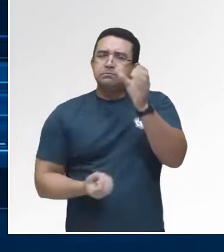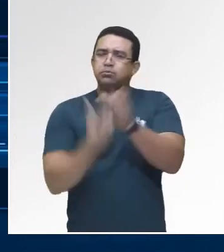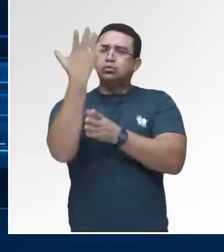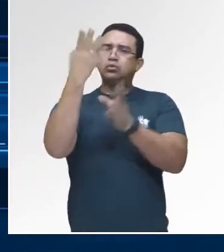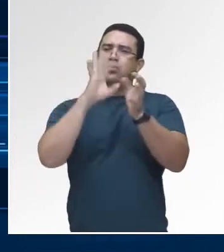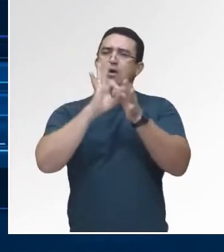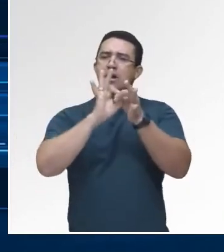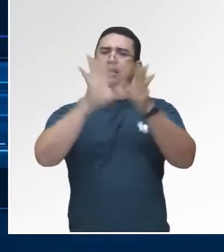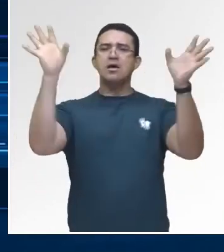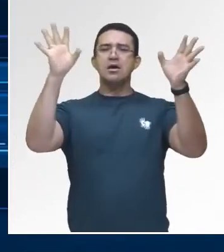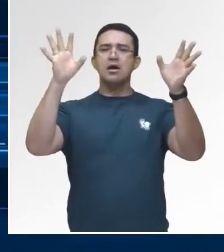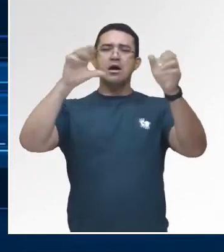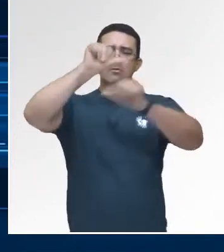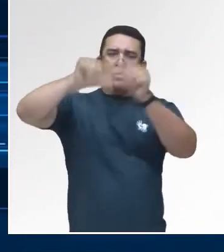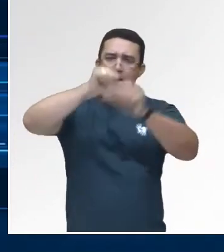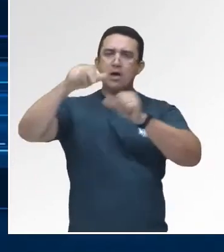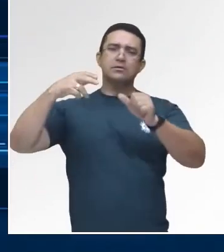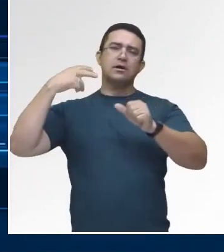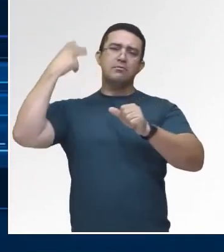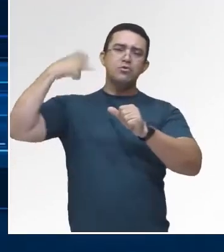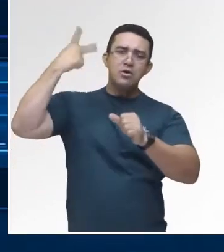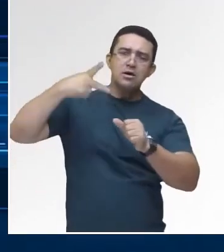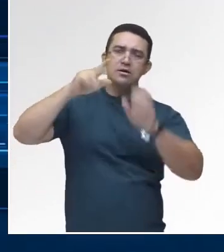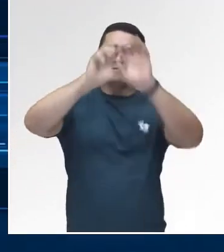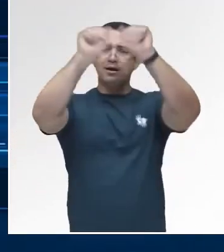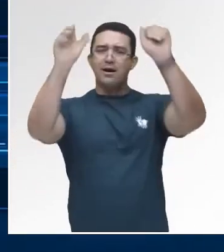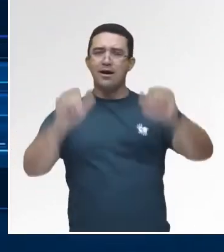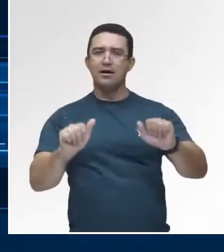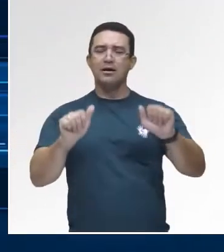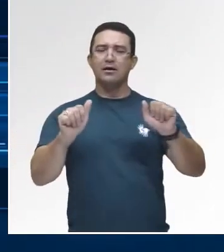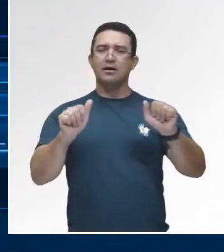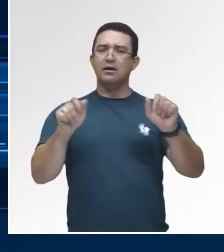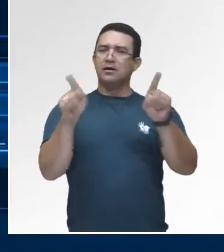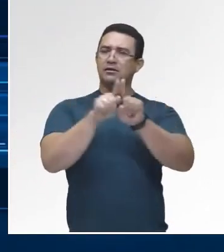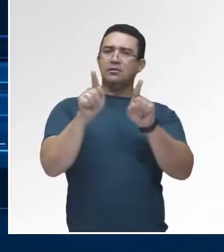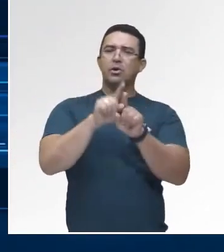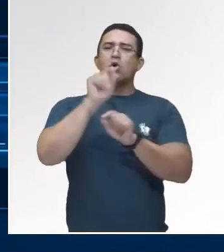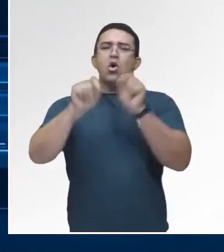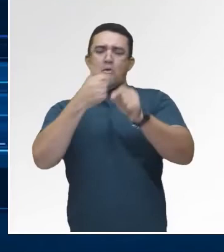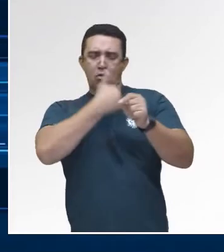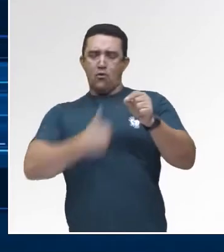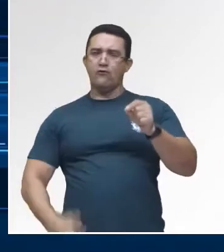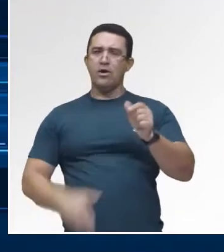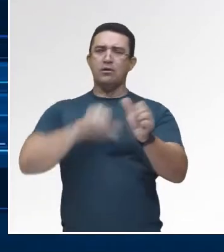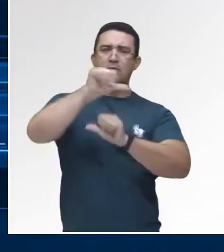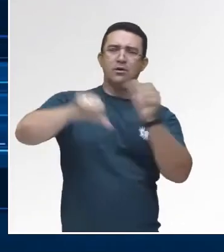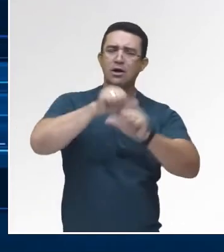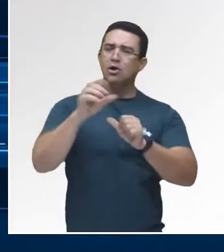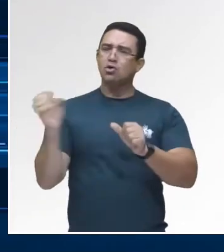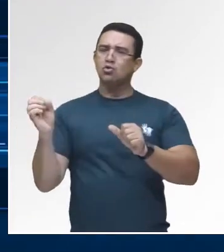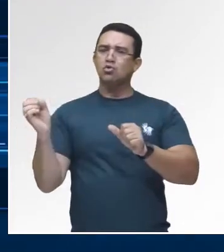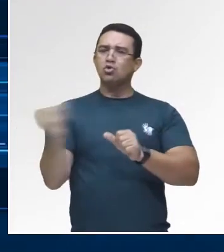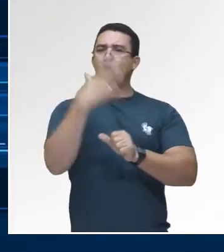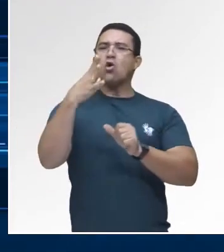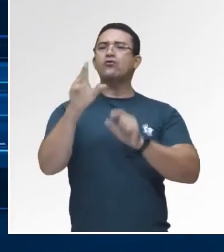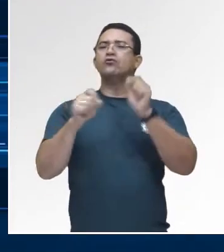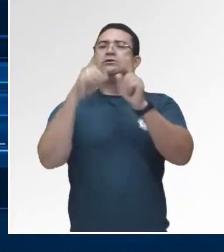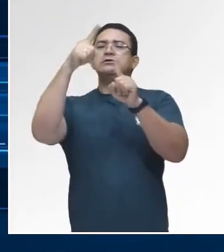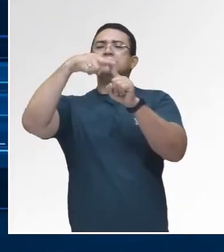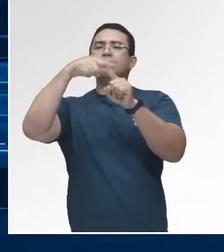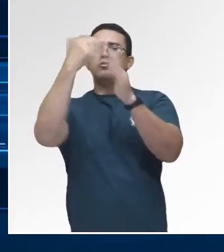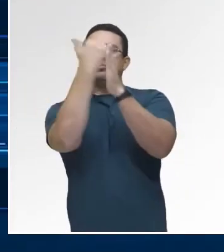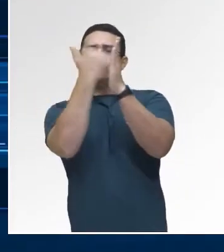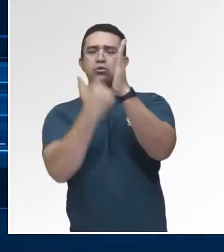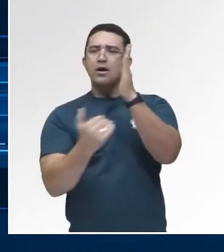na política, na moral, na economia, na arte, no tipo de governo. Uma nova escala de valores começou com